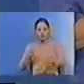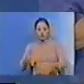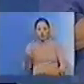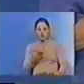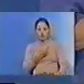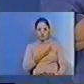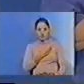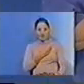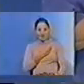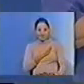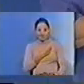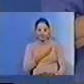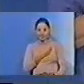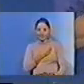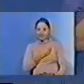faz aborto.